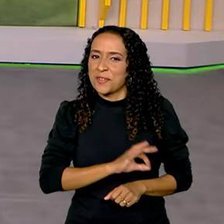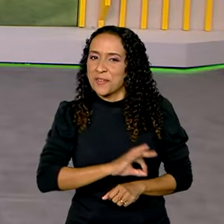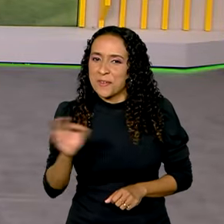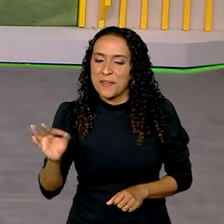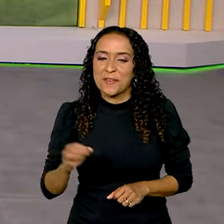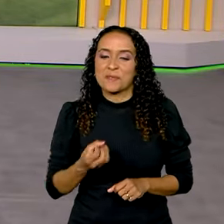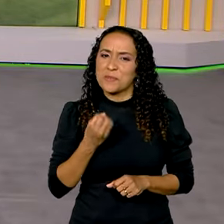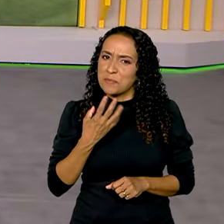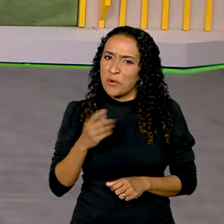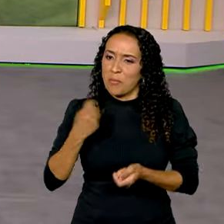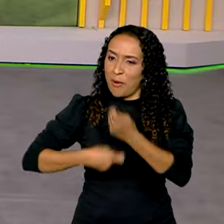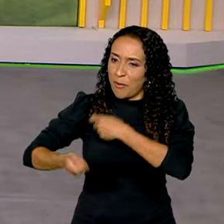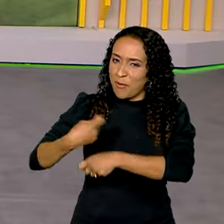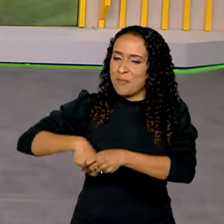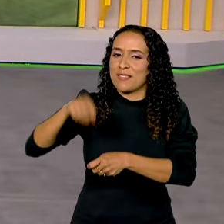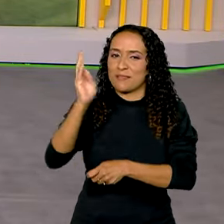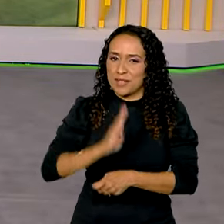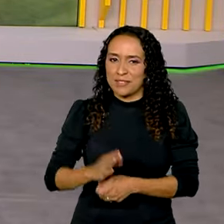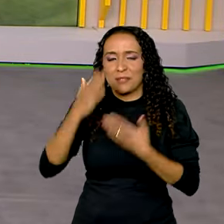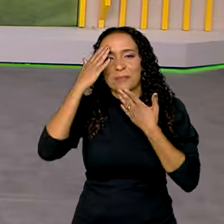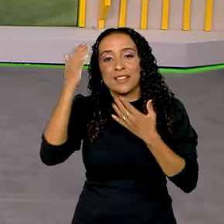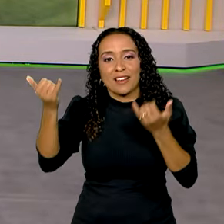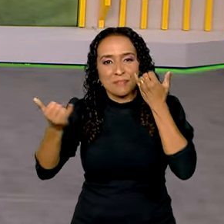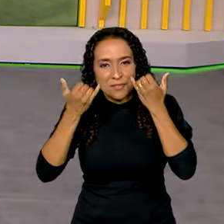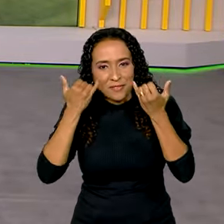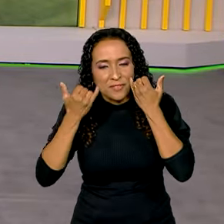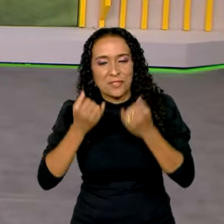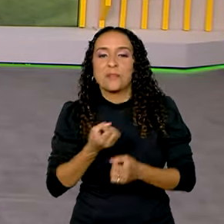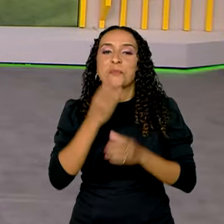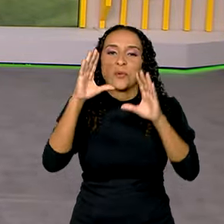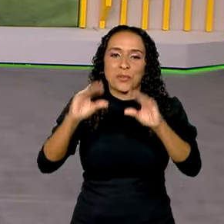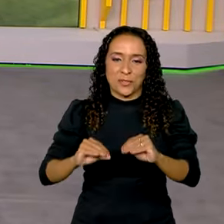Vanessa. Muito bom para a economia do país. Obrigada pelas informações e uma boa noite para você.